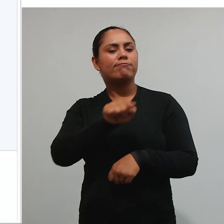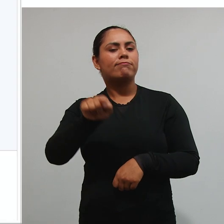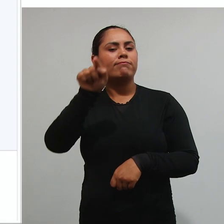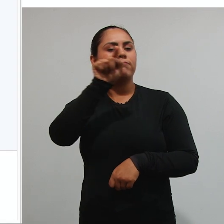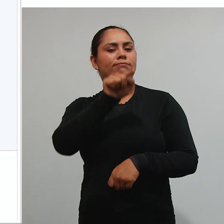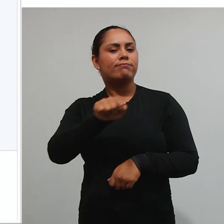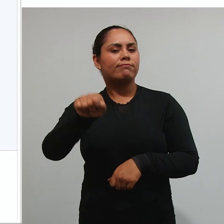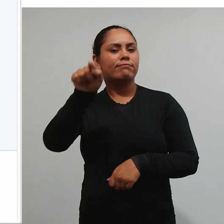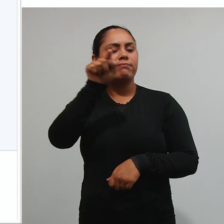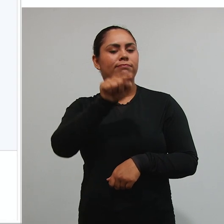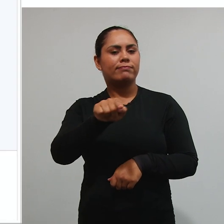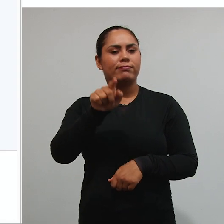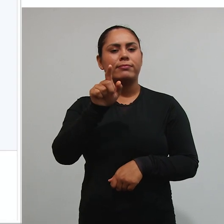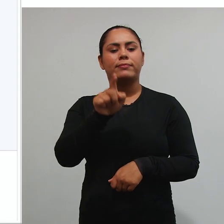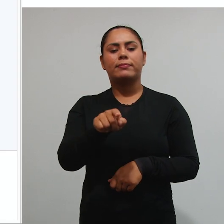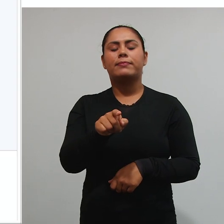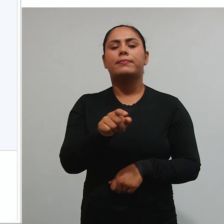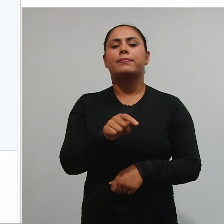aí.